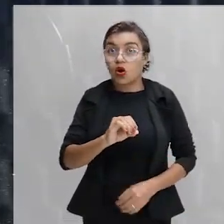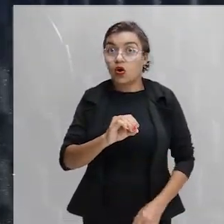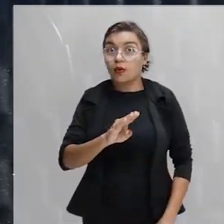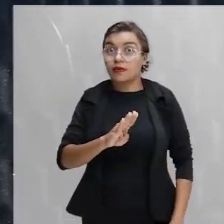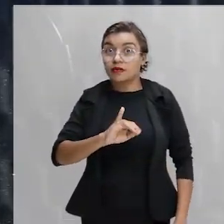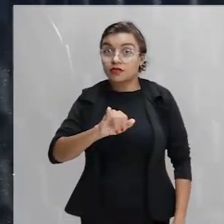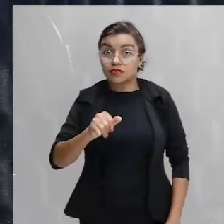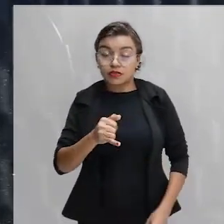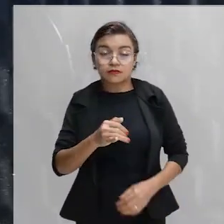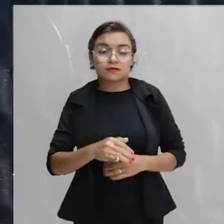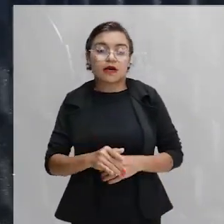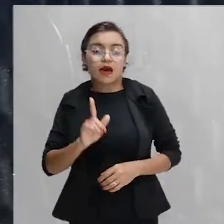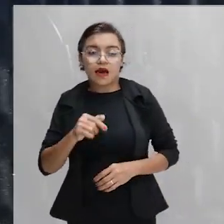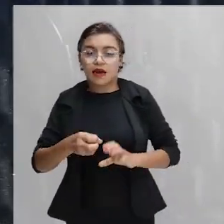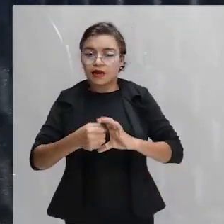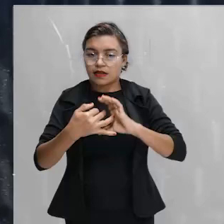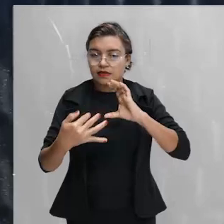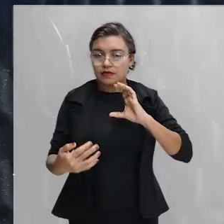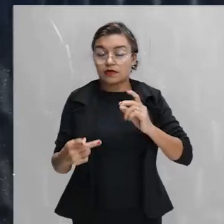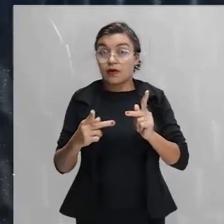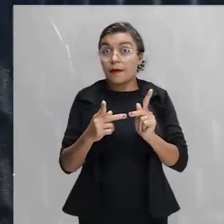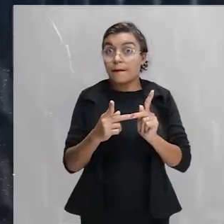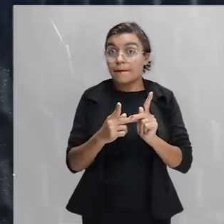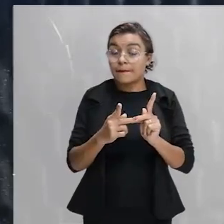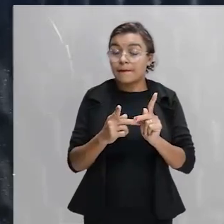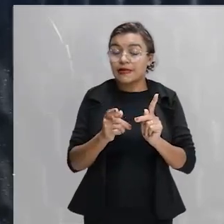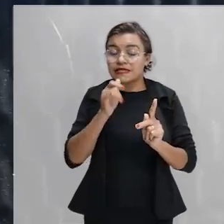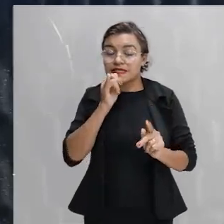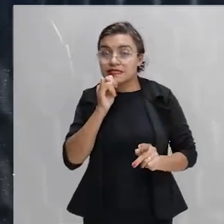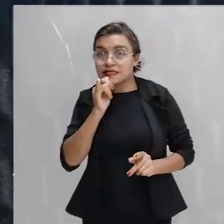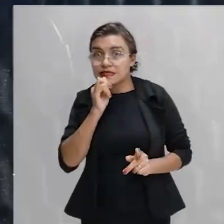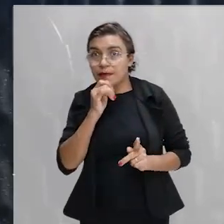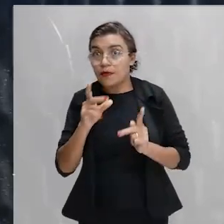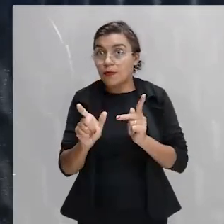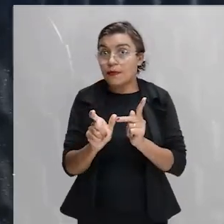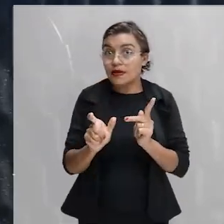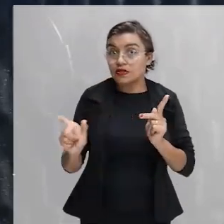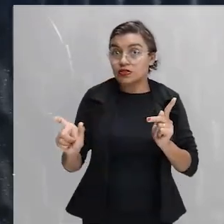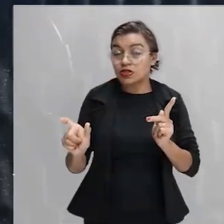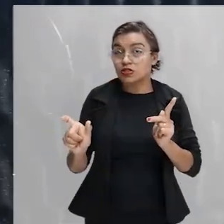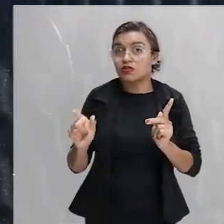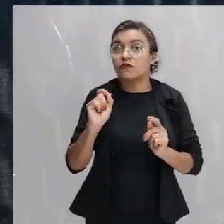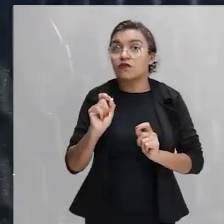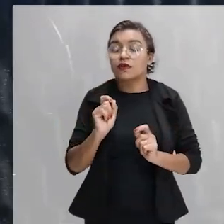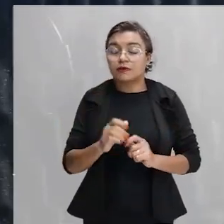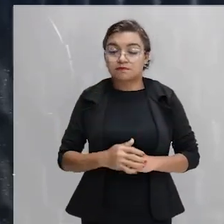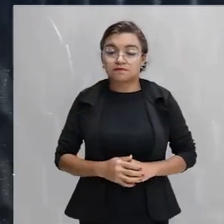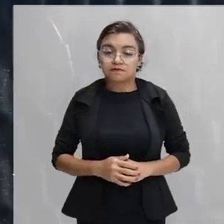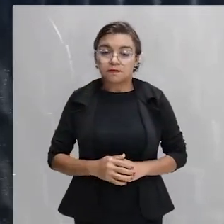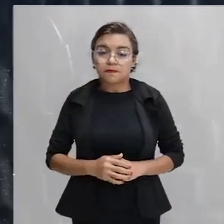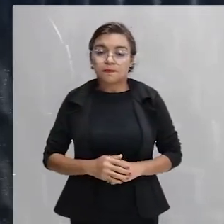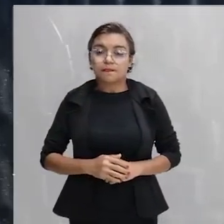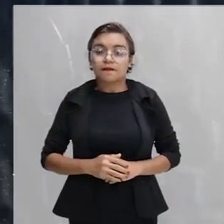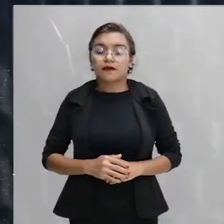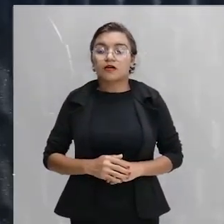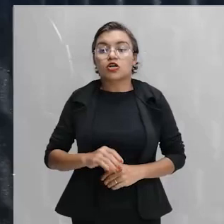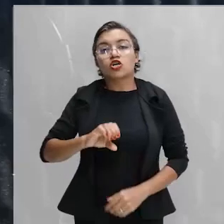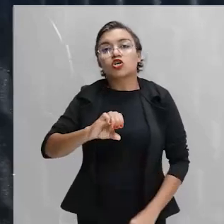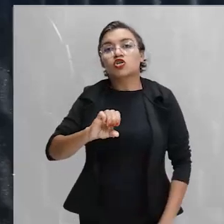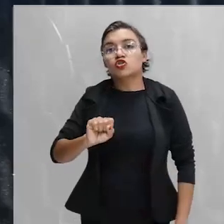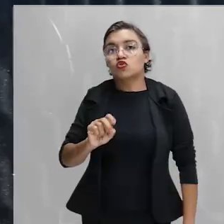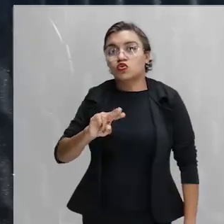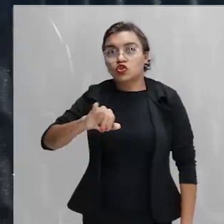se caracterizar como predicativo do objeto. O predicativo, gente, na oração pode ser do sujeito, quando essa atribuição é para o